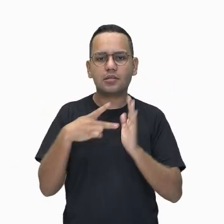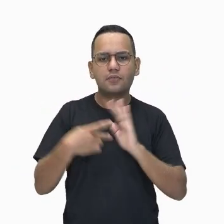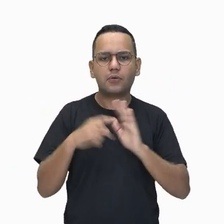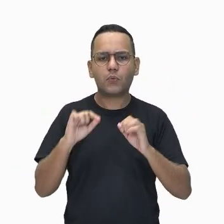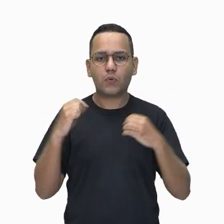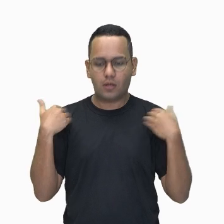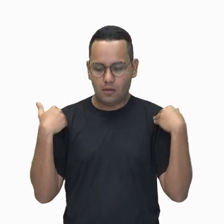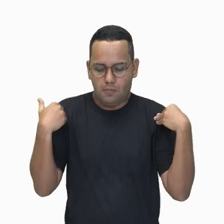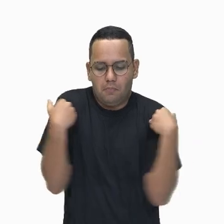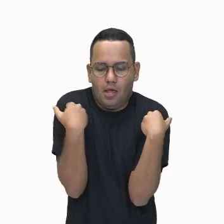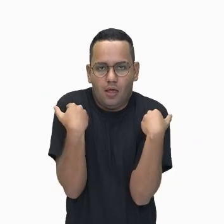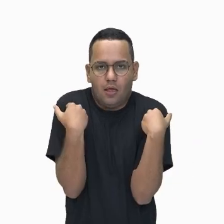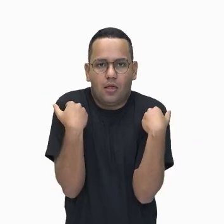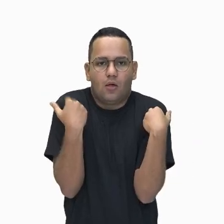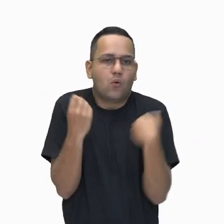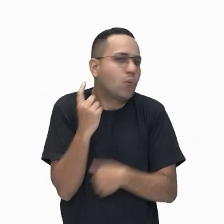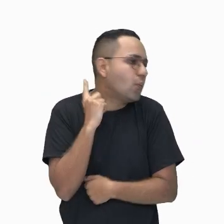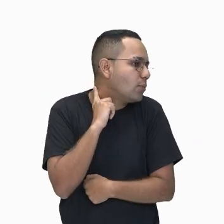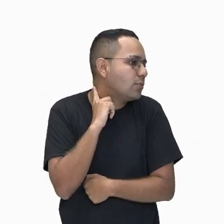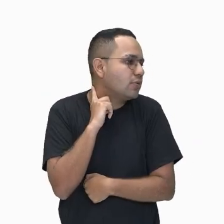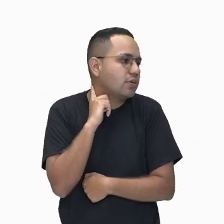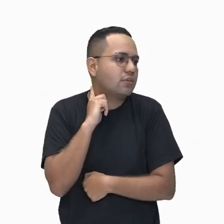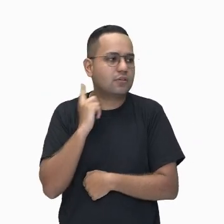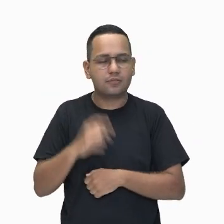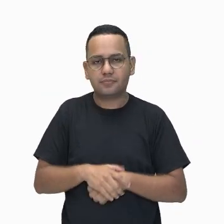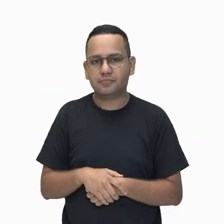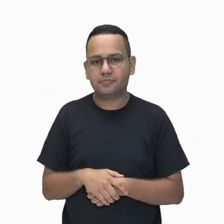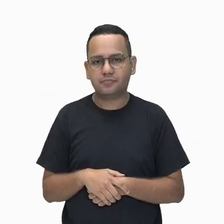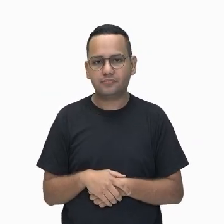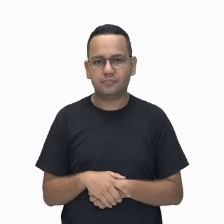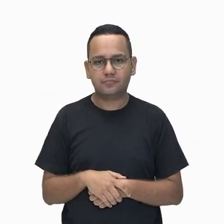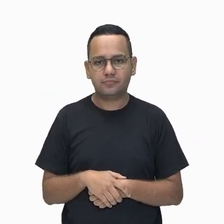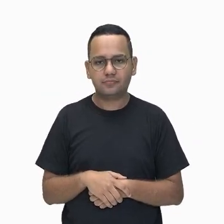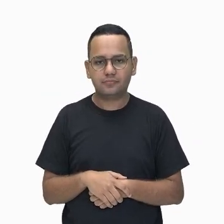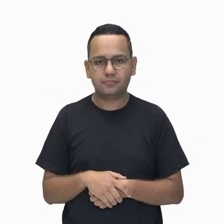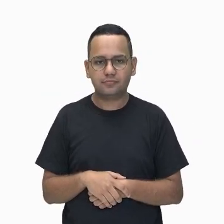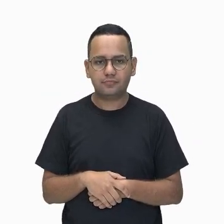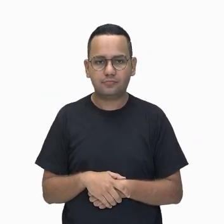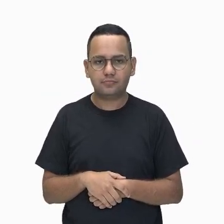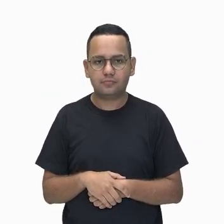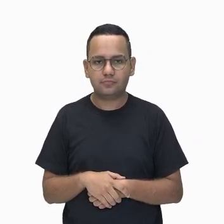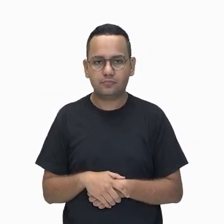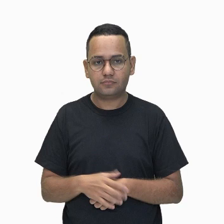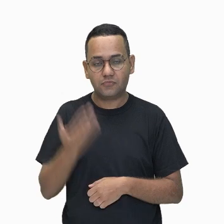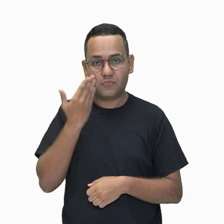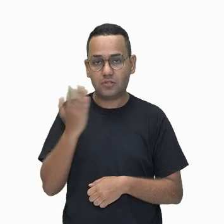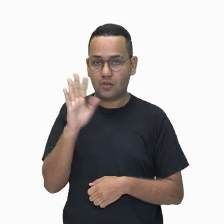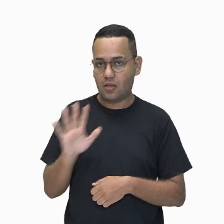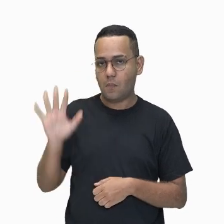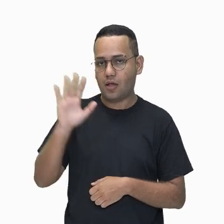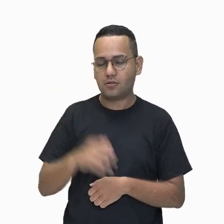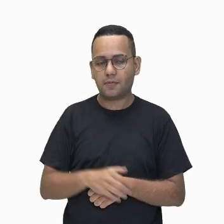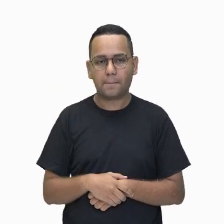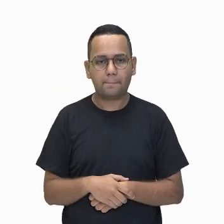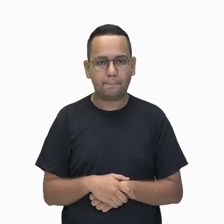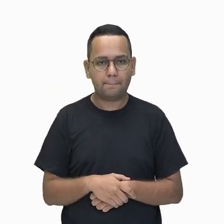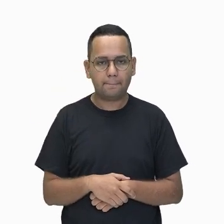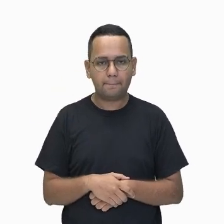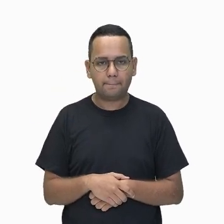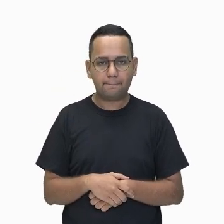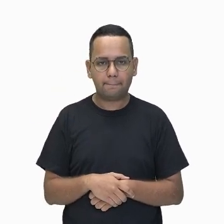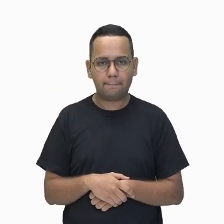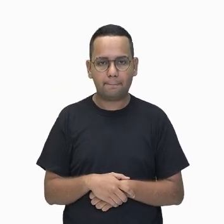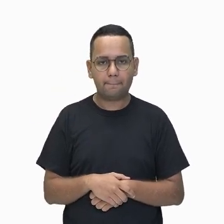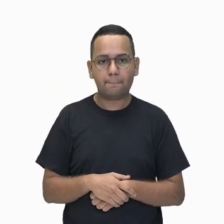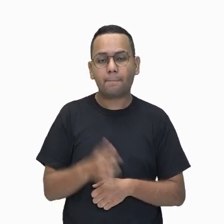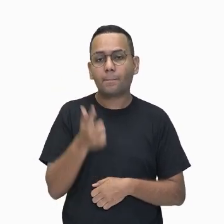corcunda, com o pescoço, os ombros e a cabeça inclinados para frente, como a imagem mostra para nós, olha só.